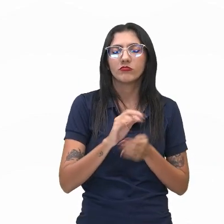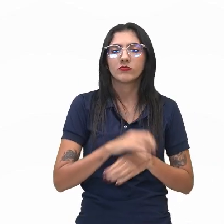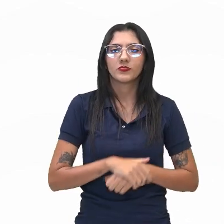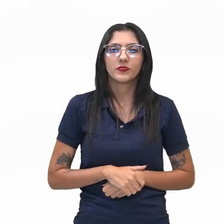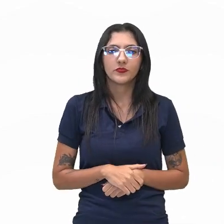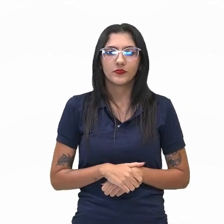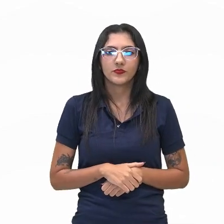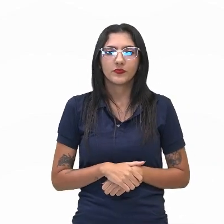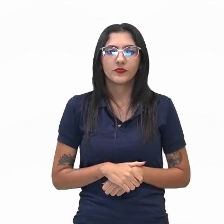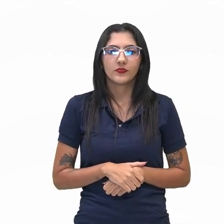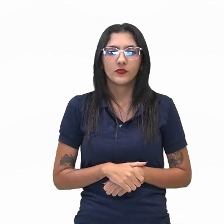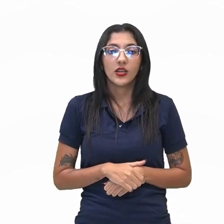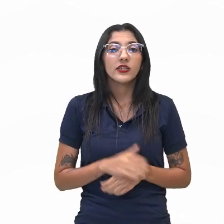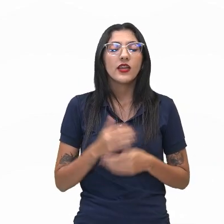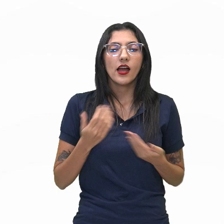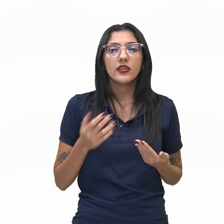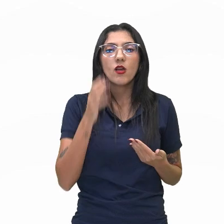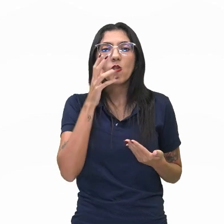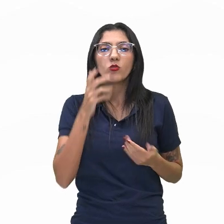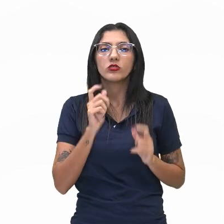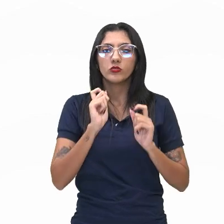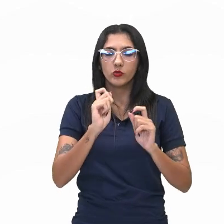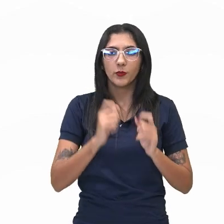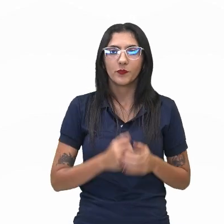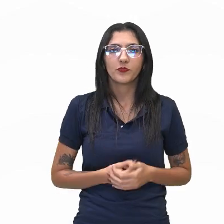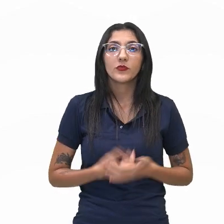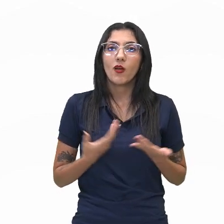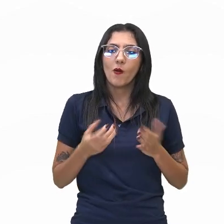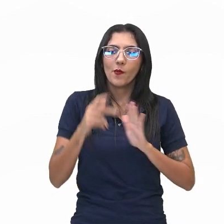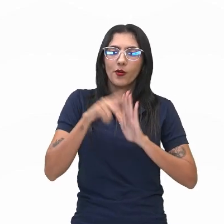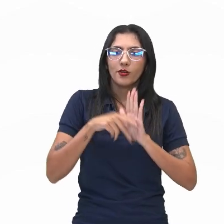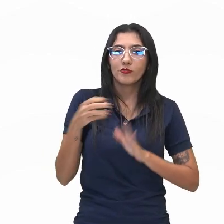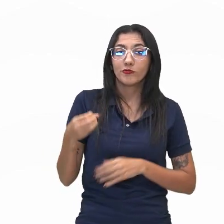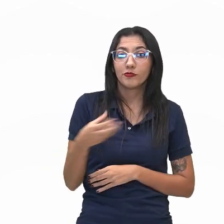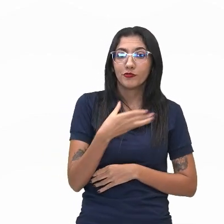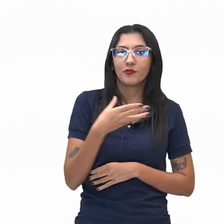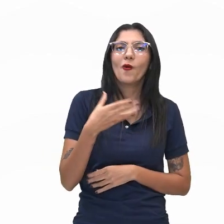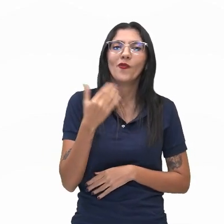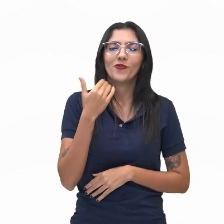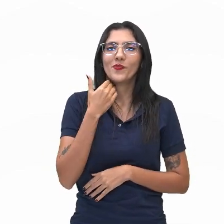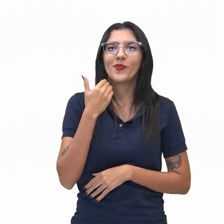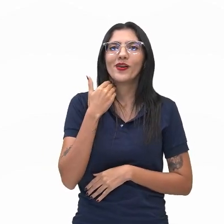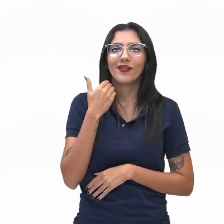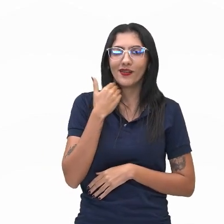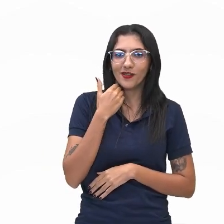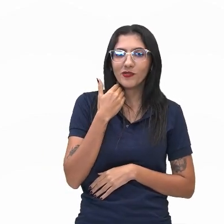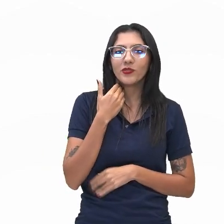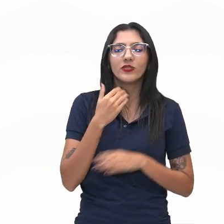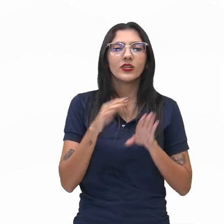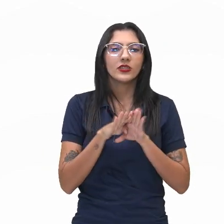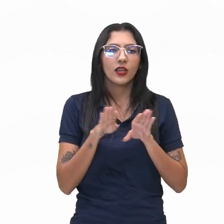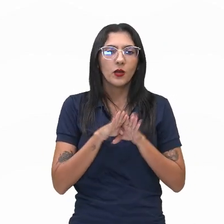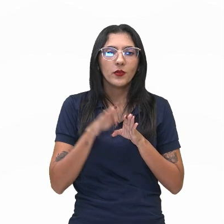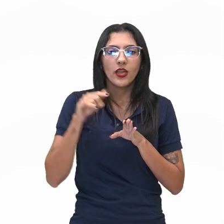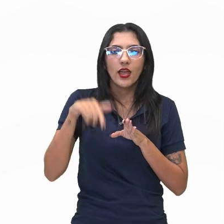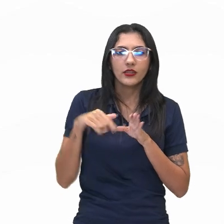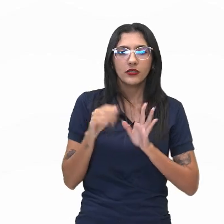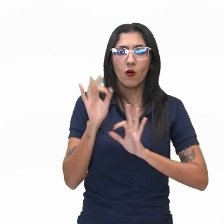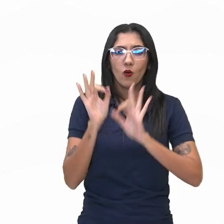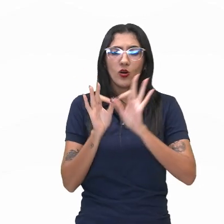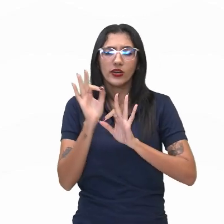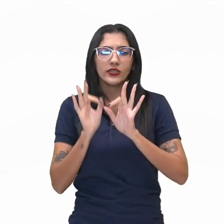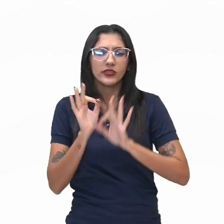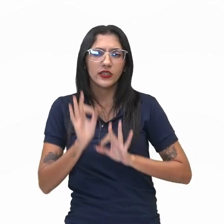E é aí que vem o quê? O novo Banco de Desenvolvimento e o arranjo contingente